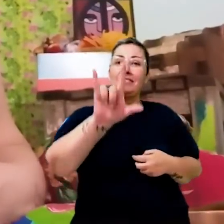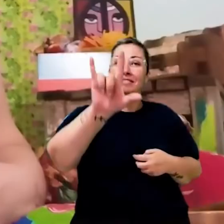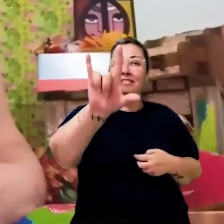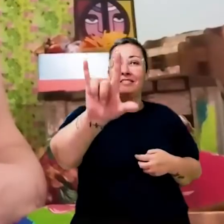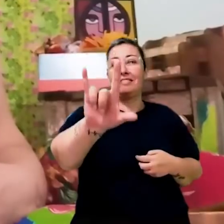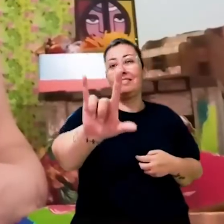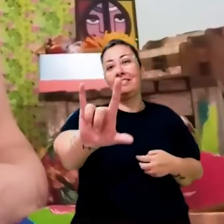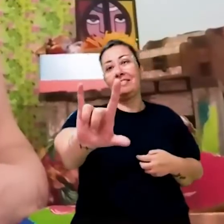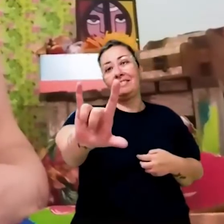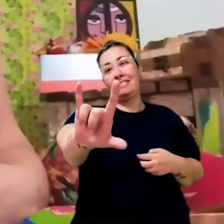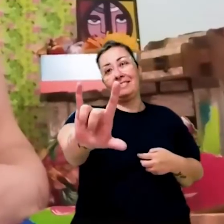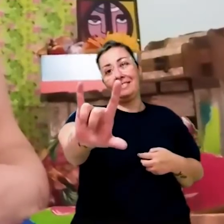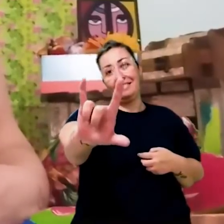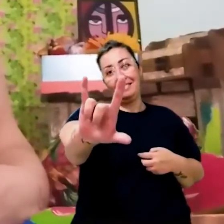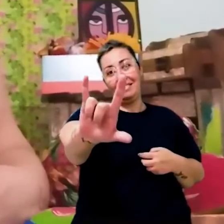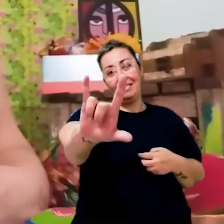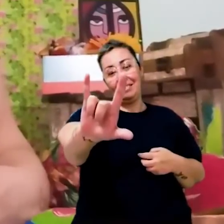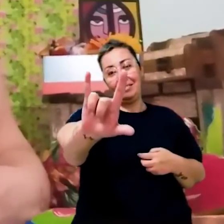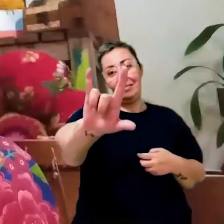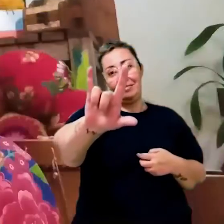por você.